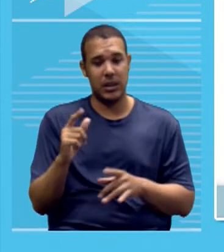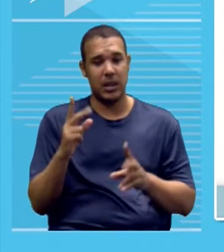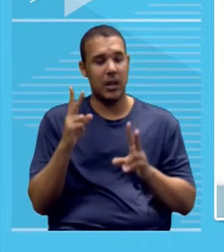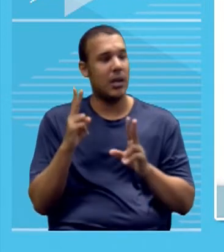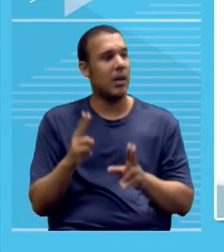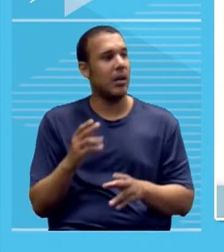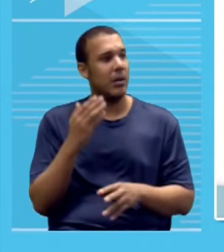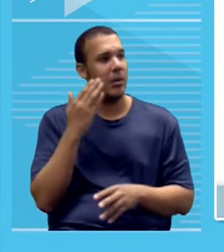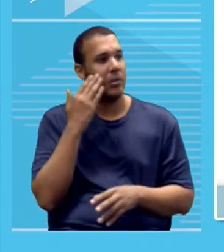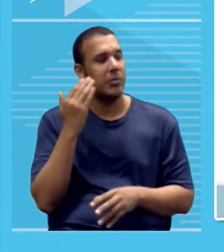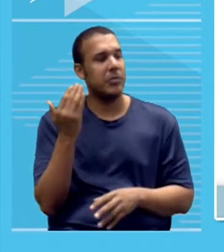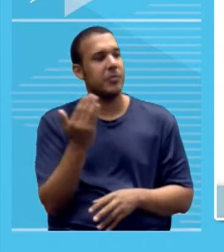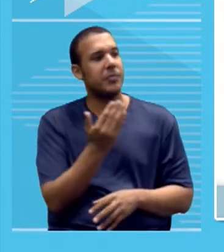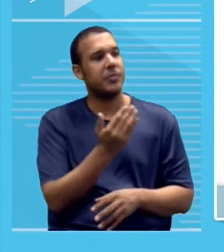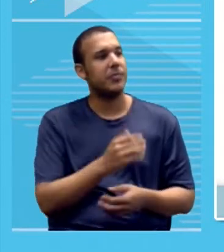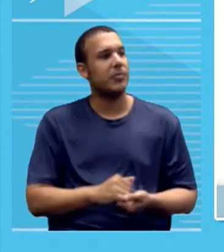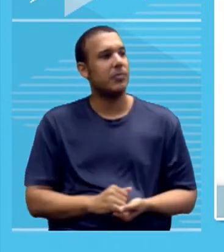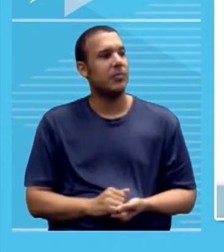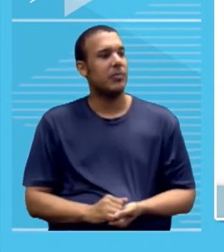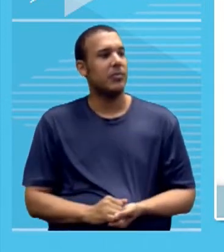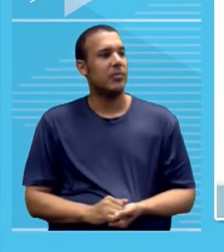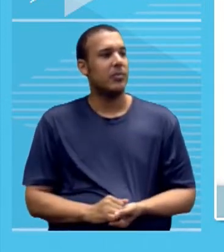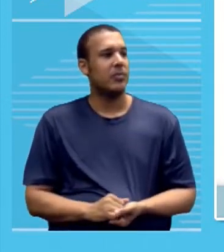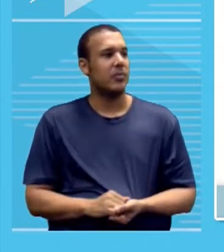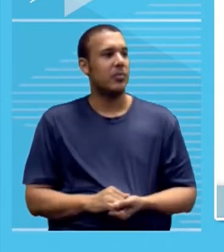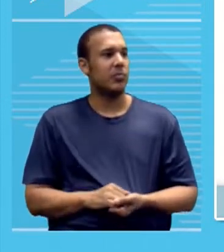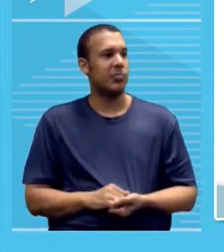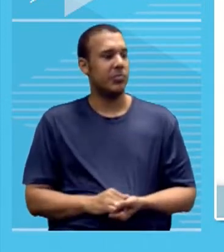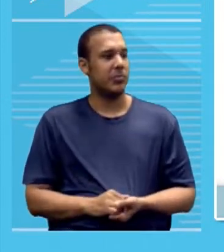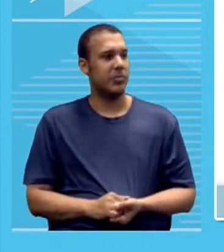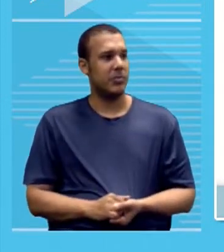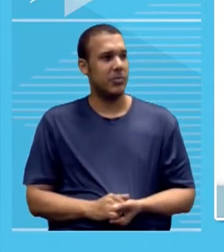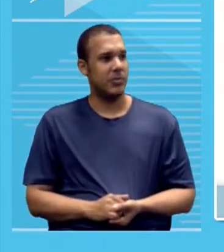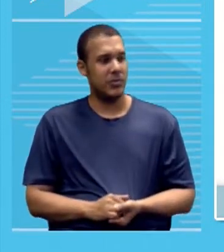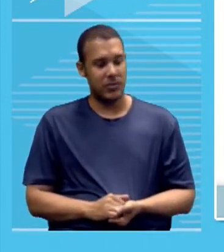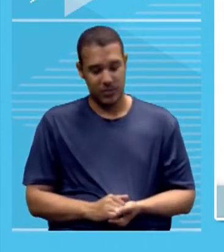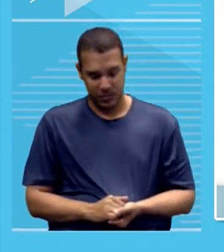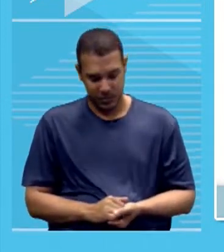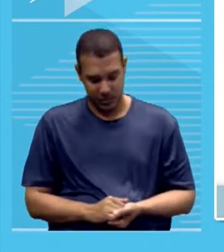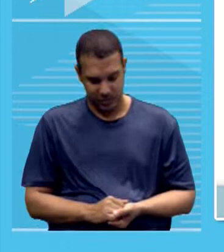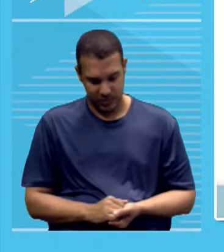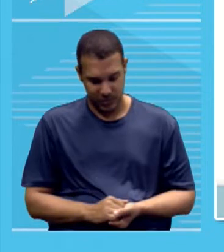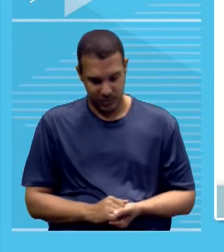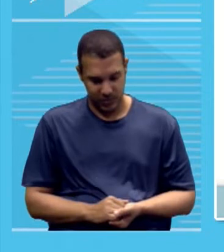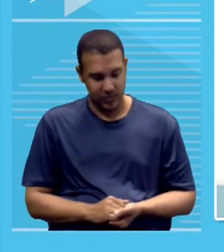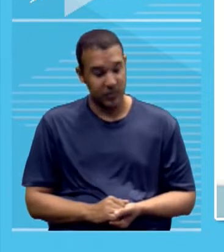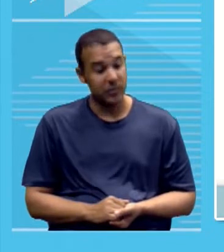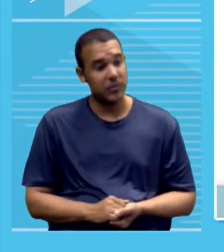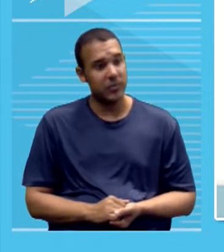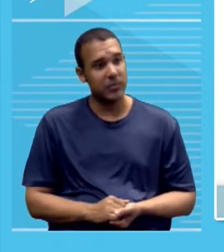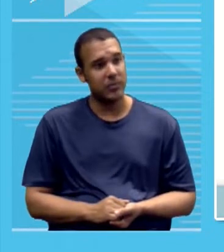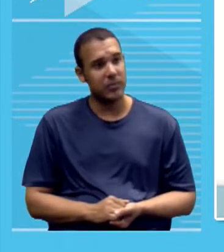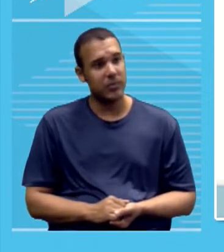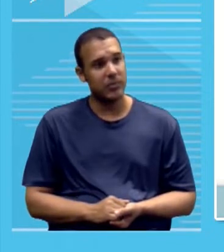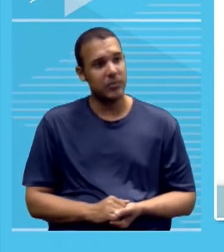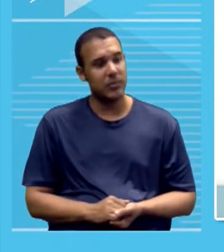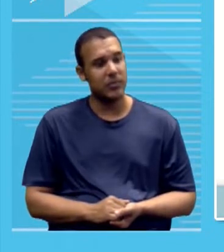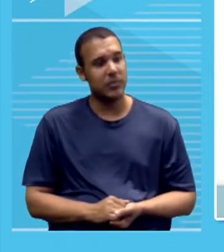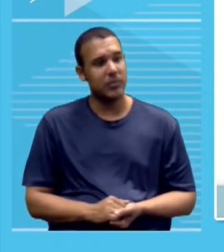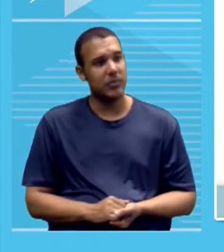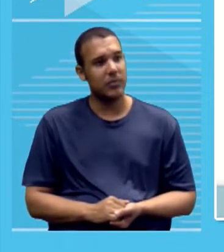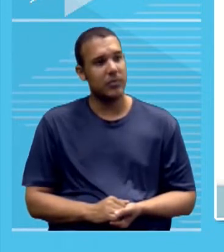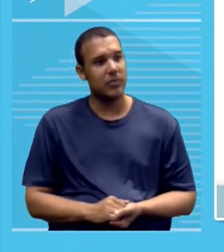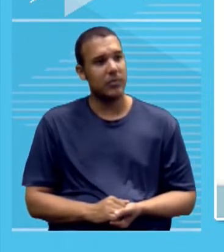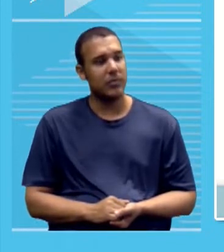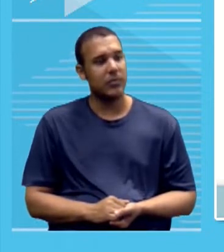à quantidade de carga pelo intervalo de tempo. Bacana. Então, como é que seria o